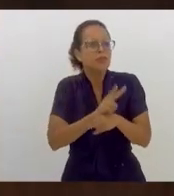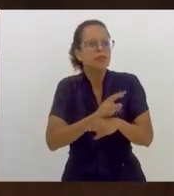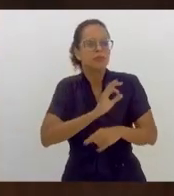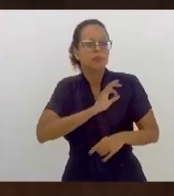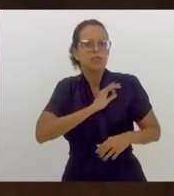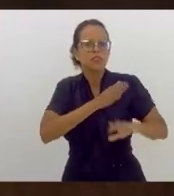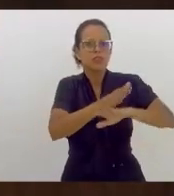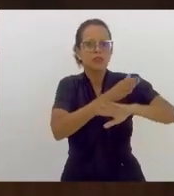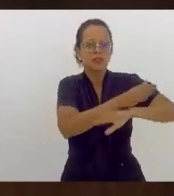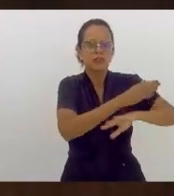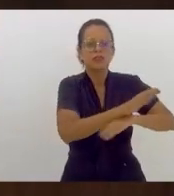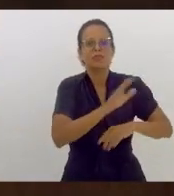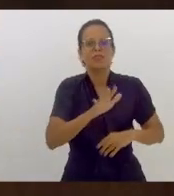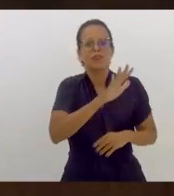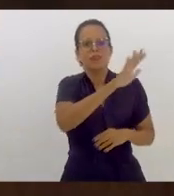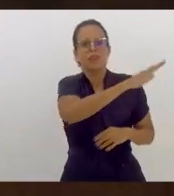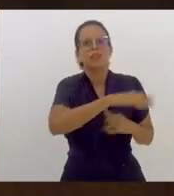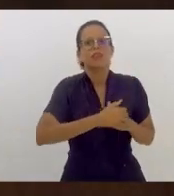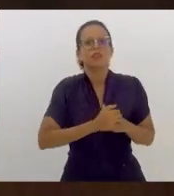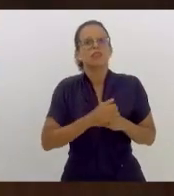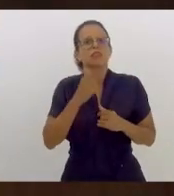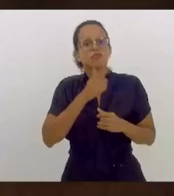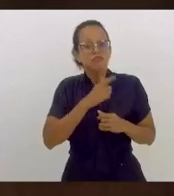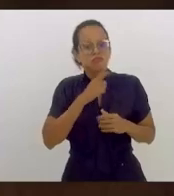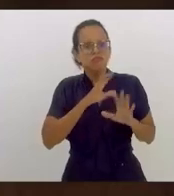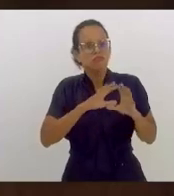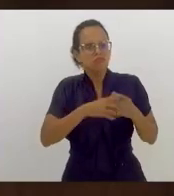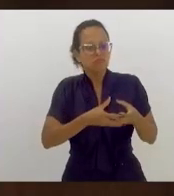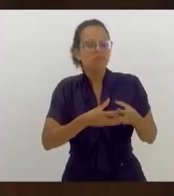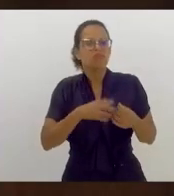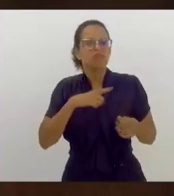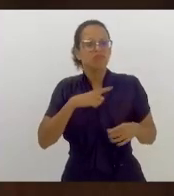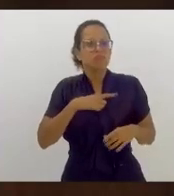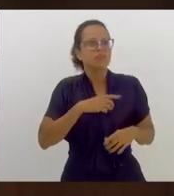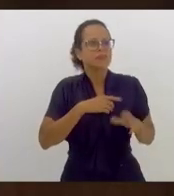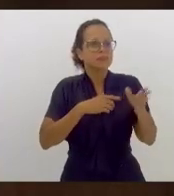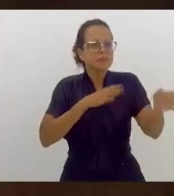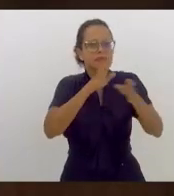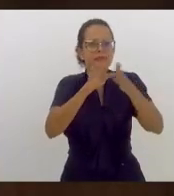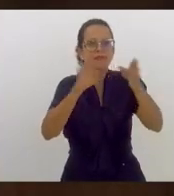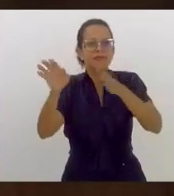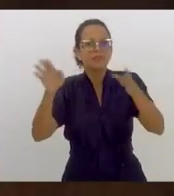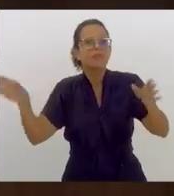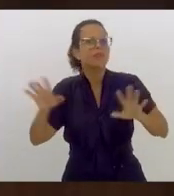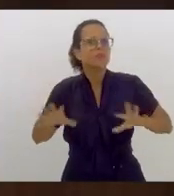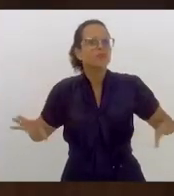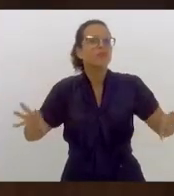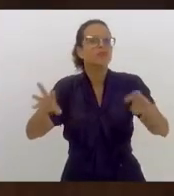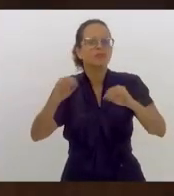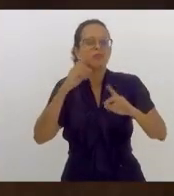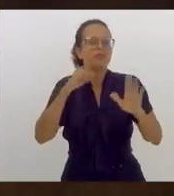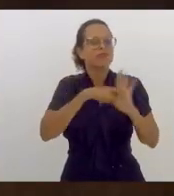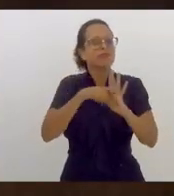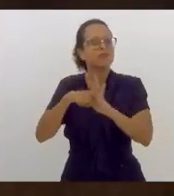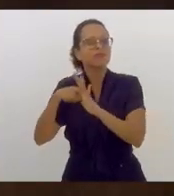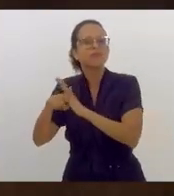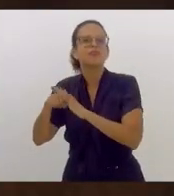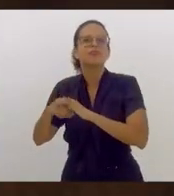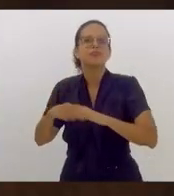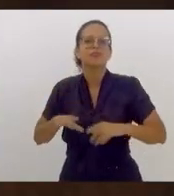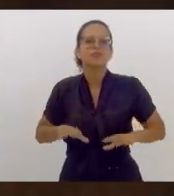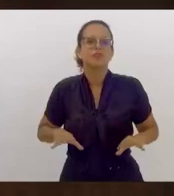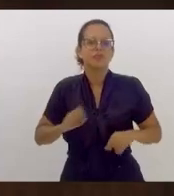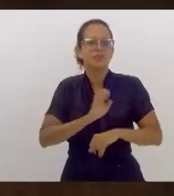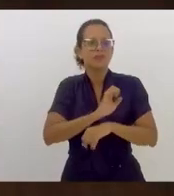nossa comissão, presidente, está estadualizada, chegando em cada canto desse nosso estado, em todas as regiões, em todos